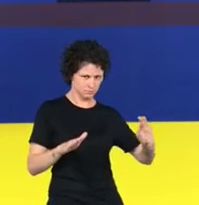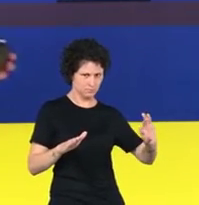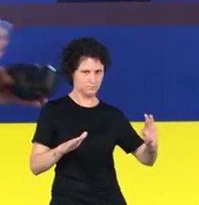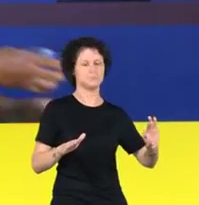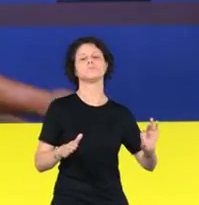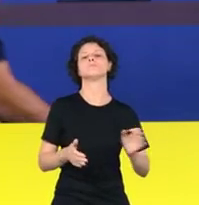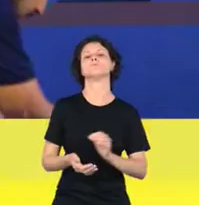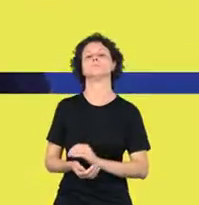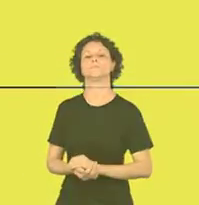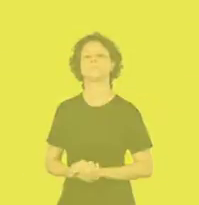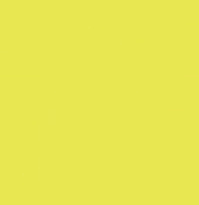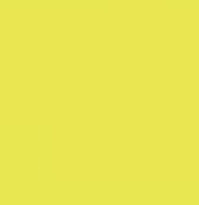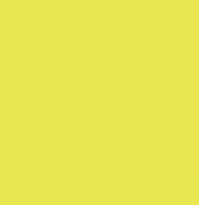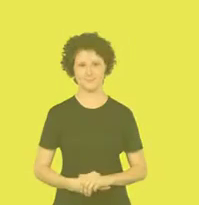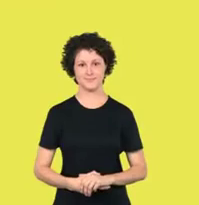Muito bem.